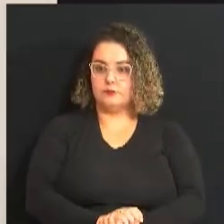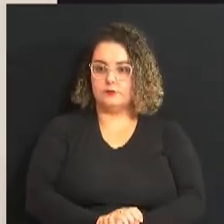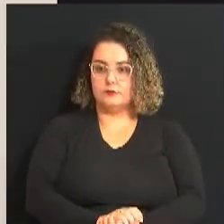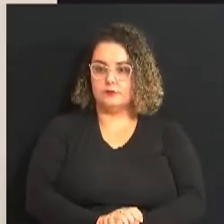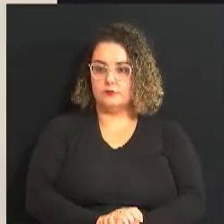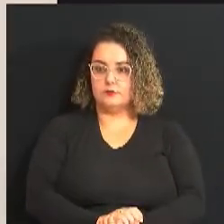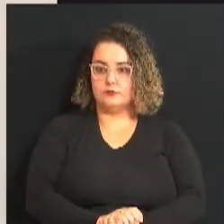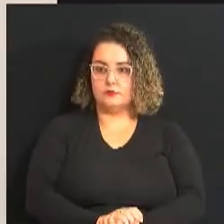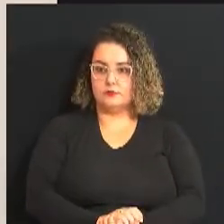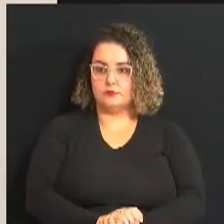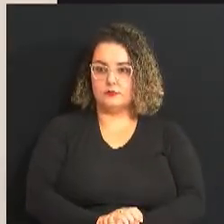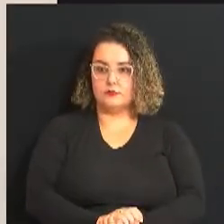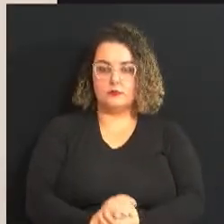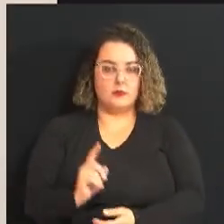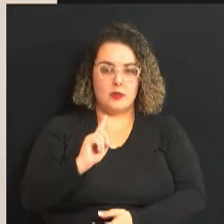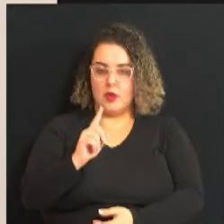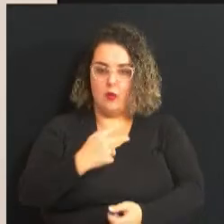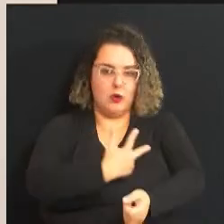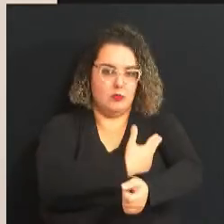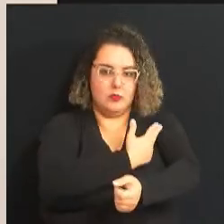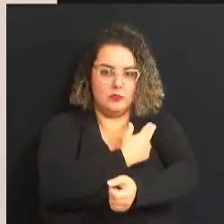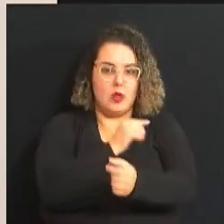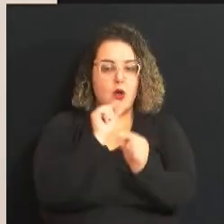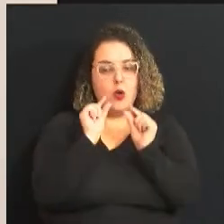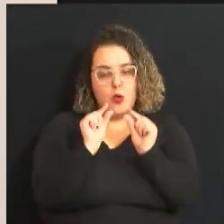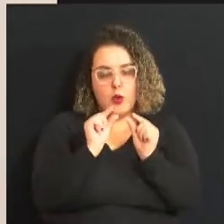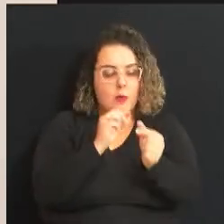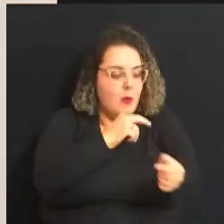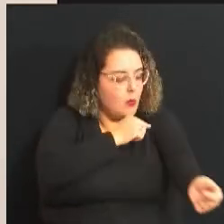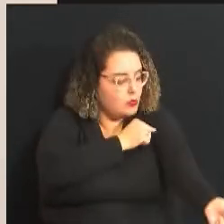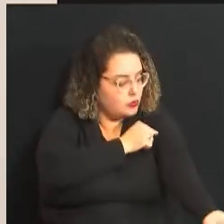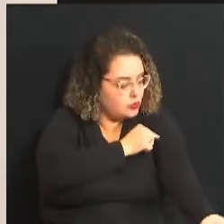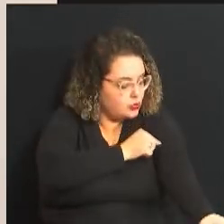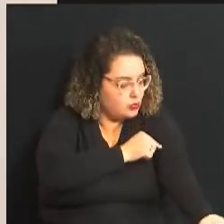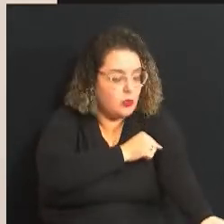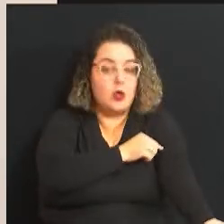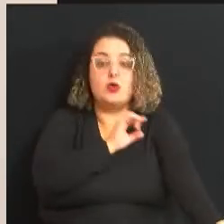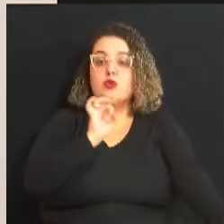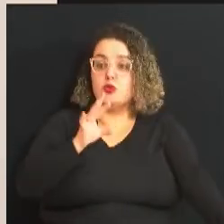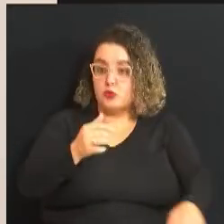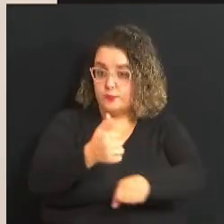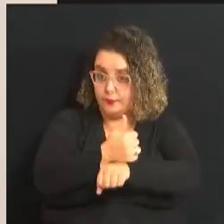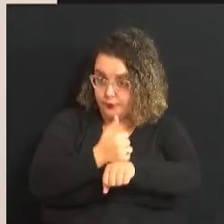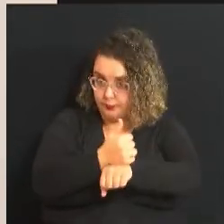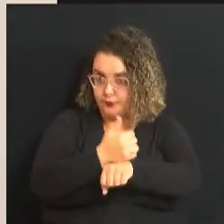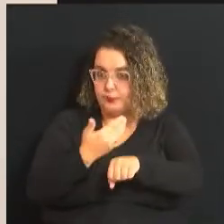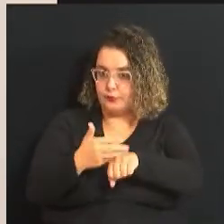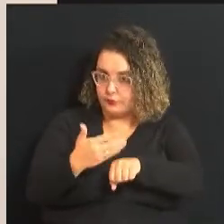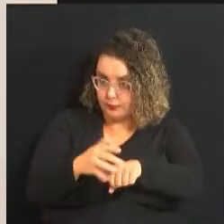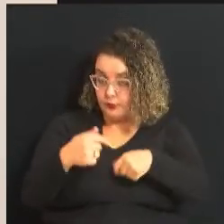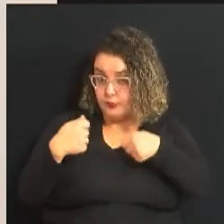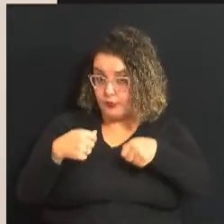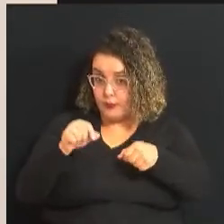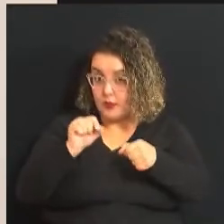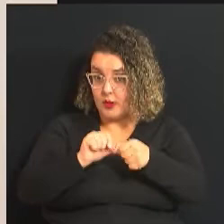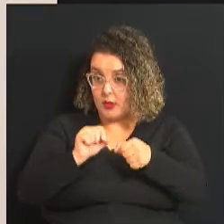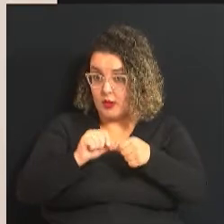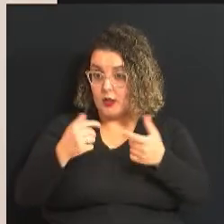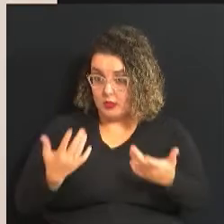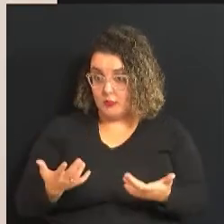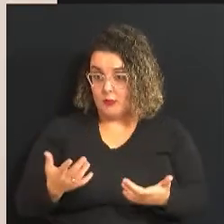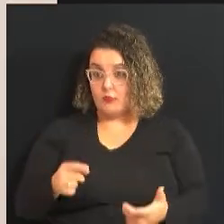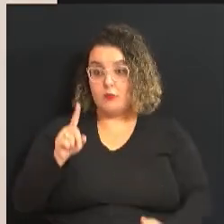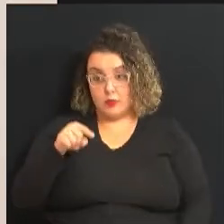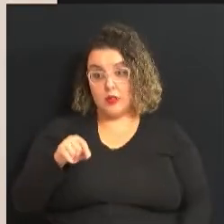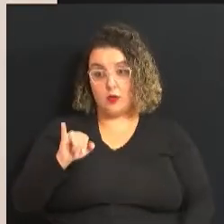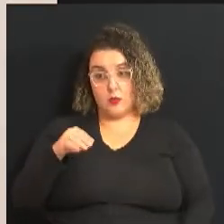uma cirurgia, tá? É um pequeno procedimento, apenas os profissionais que são treinados devem fazer esse procedimento, mas é um implante